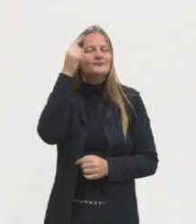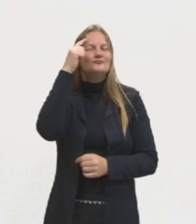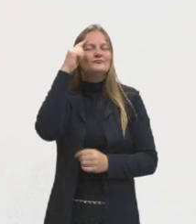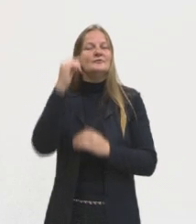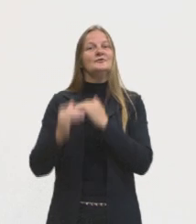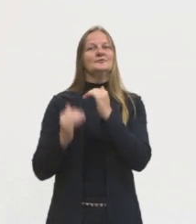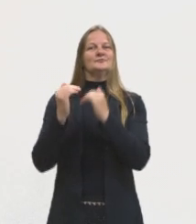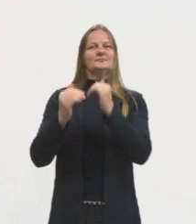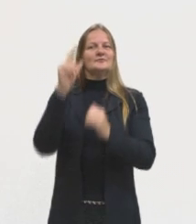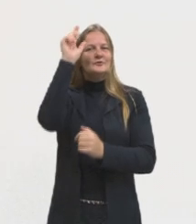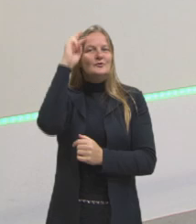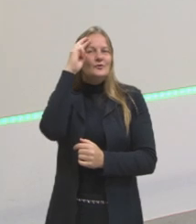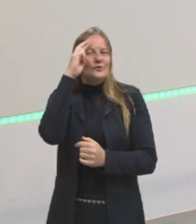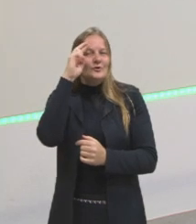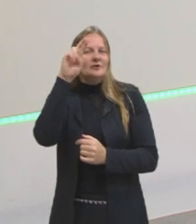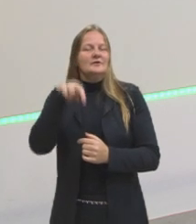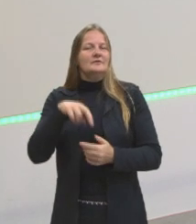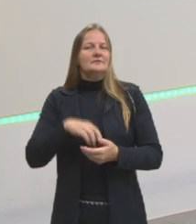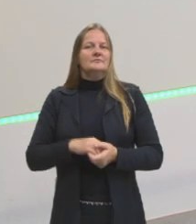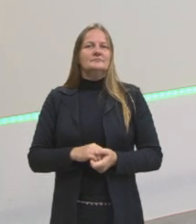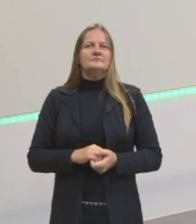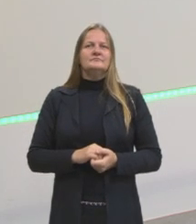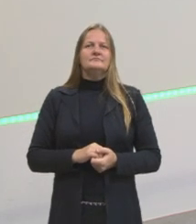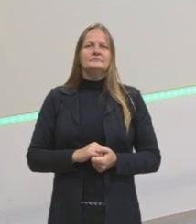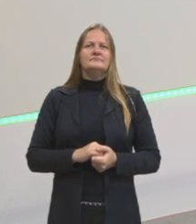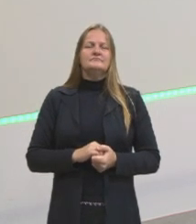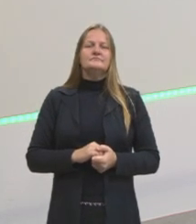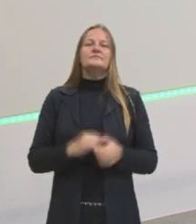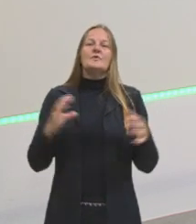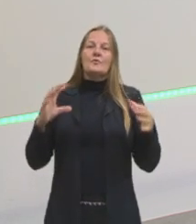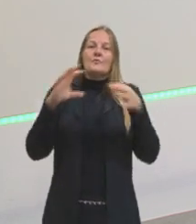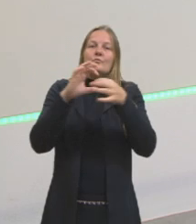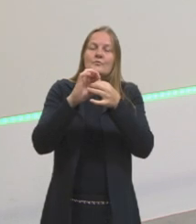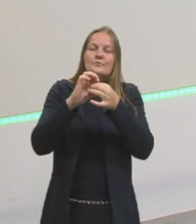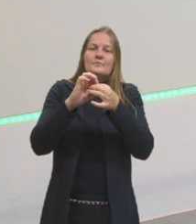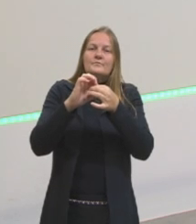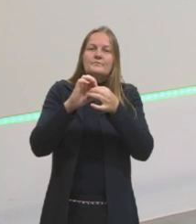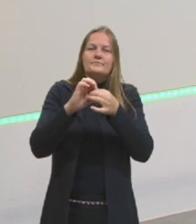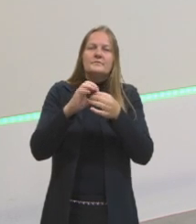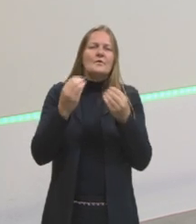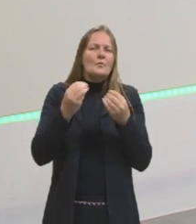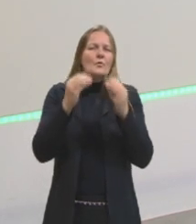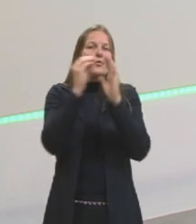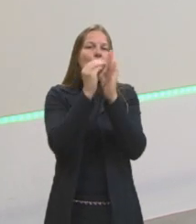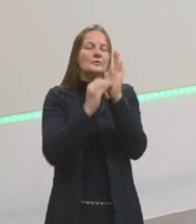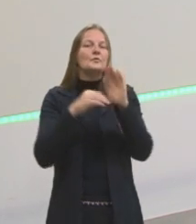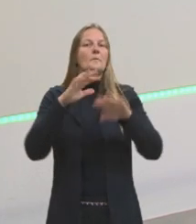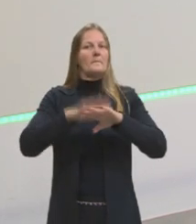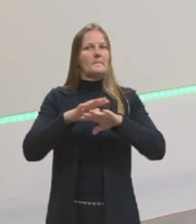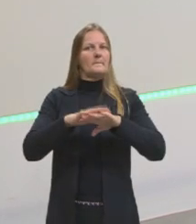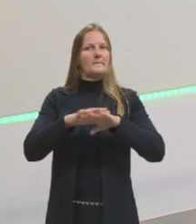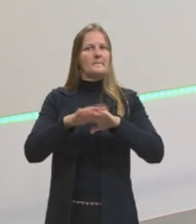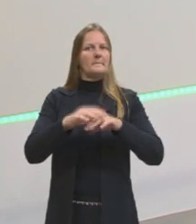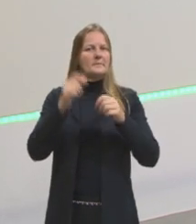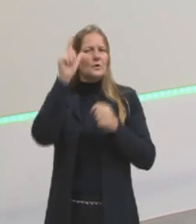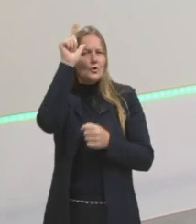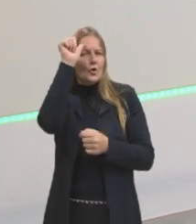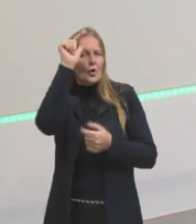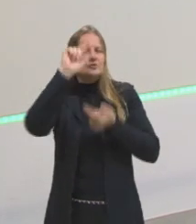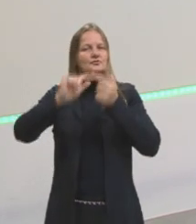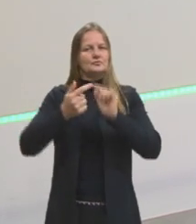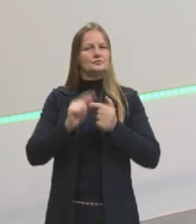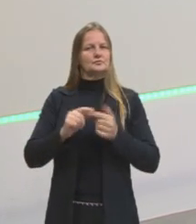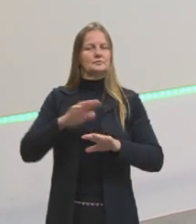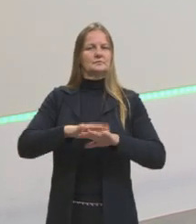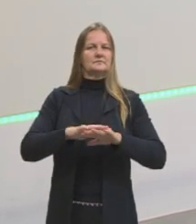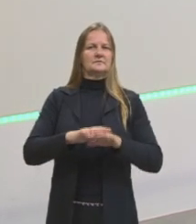desenvolver nosso raciocínio que será desenvolvido hoje seja associada então a conteúdo de matemática certo conhecimento lógico-matemático